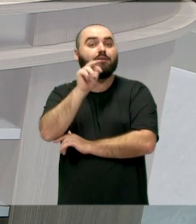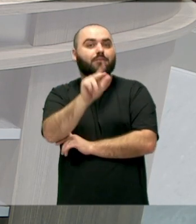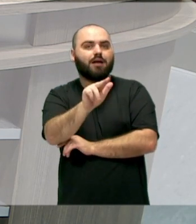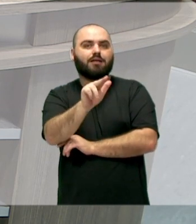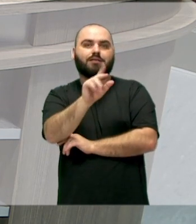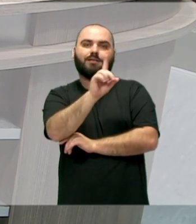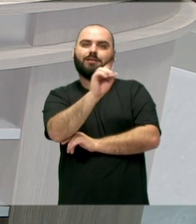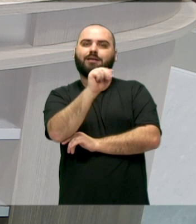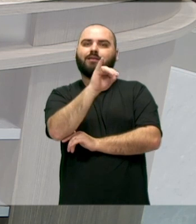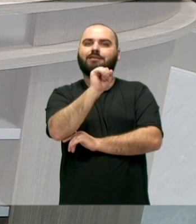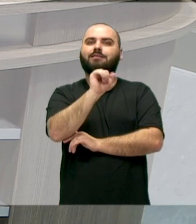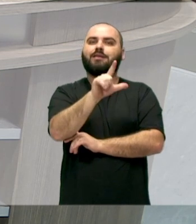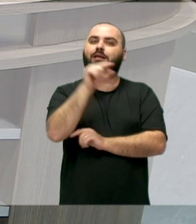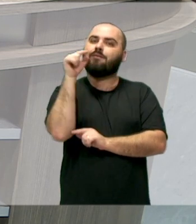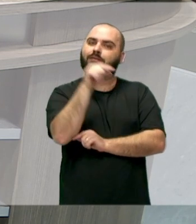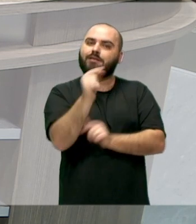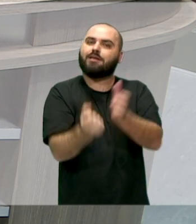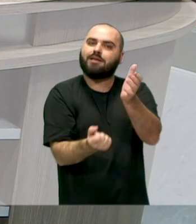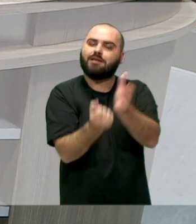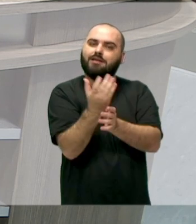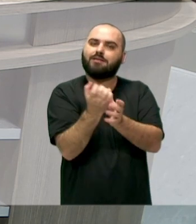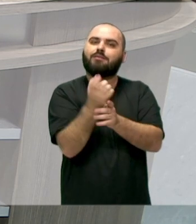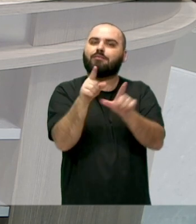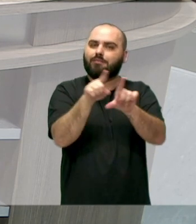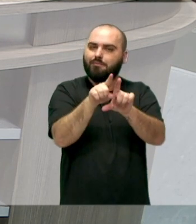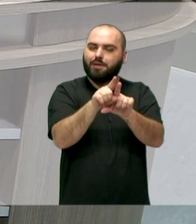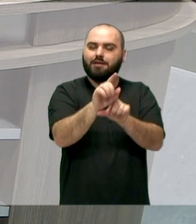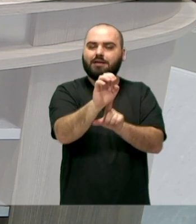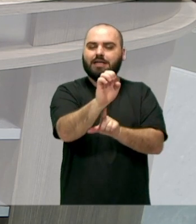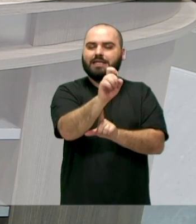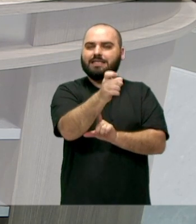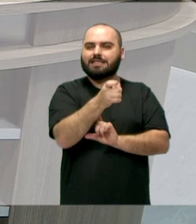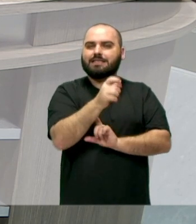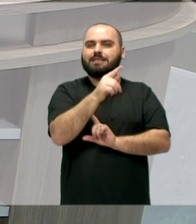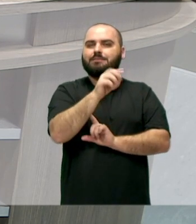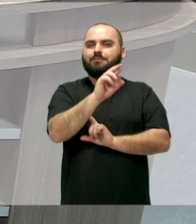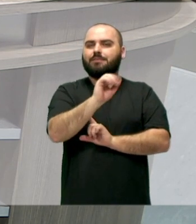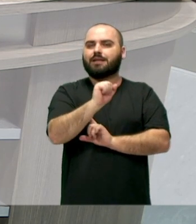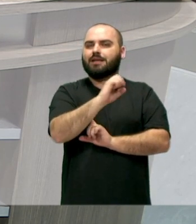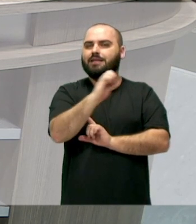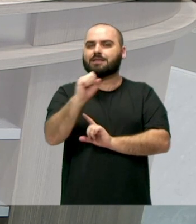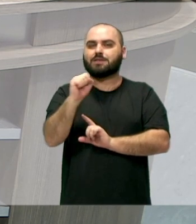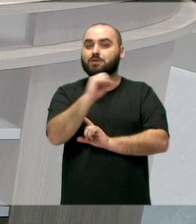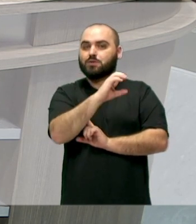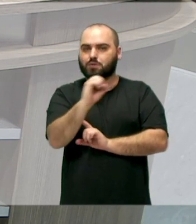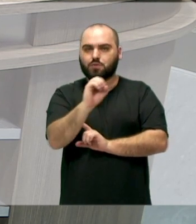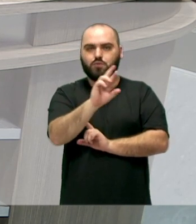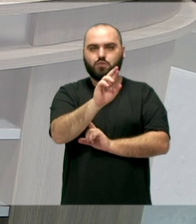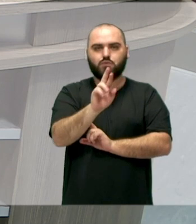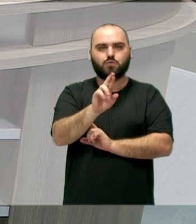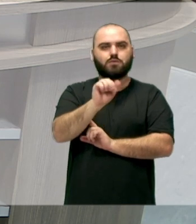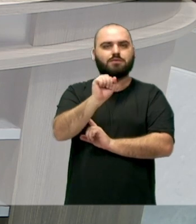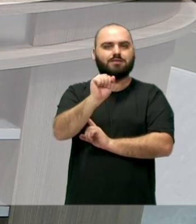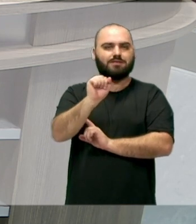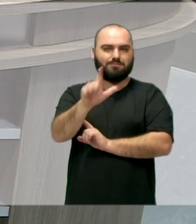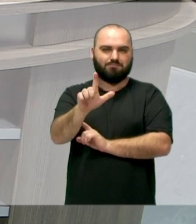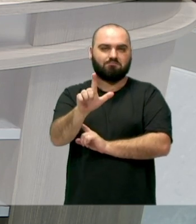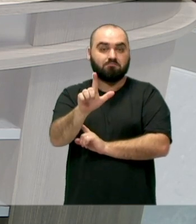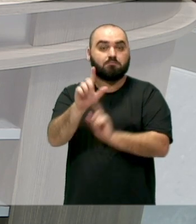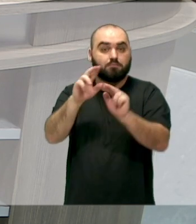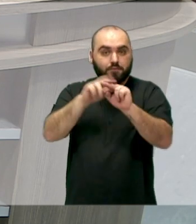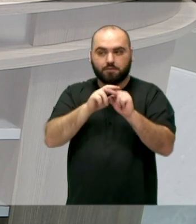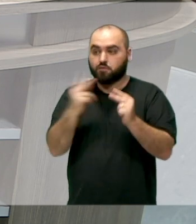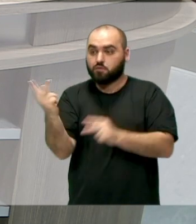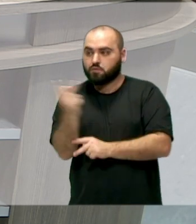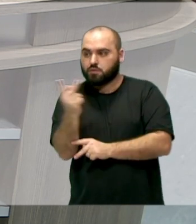dos compositores e cantor também do Expresso Rural. Então, foi muito próximo quando explodiu o Quarta Redenção. O Expresso